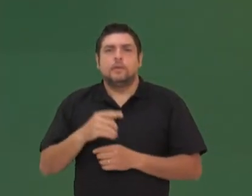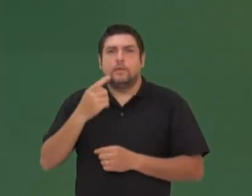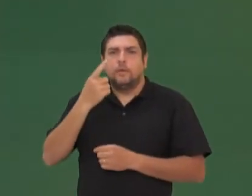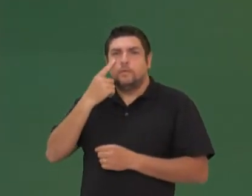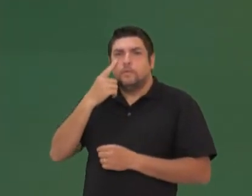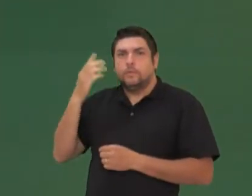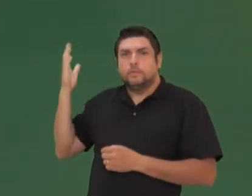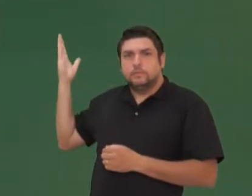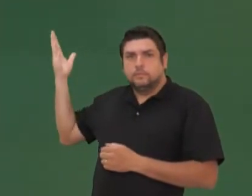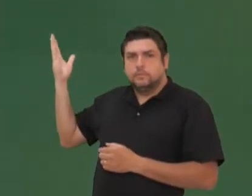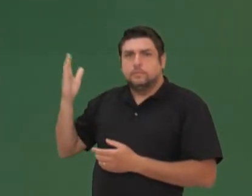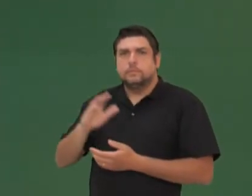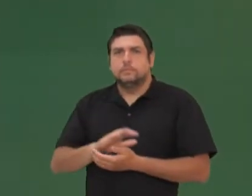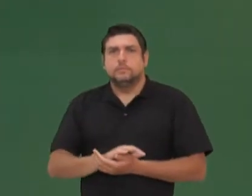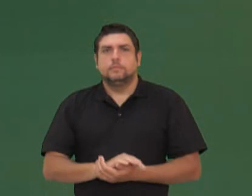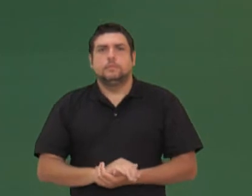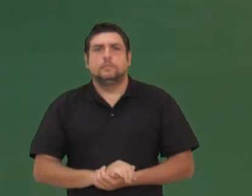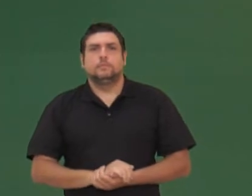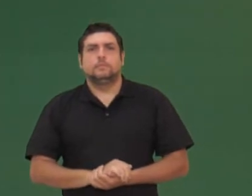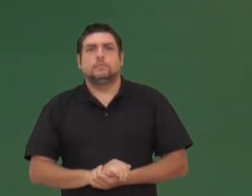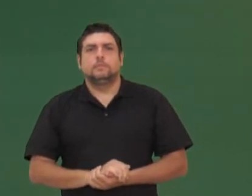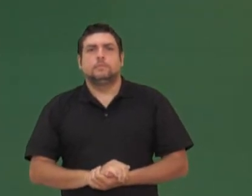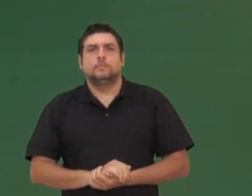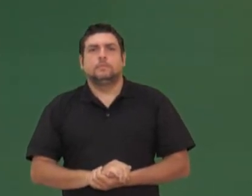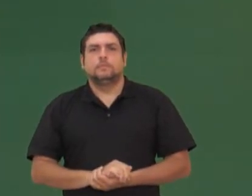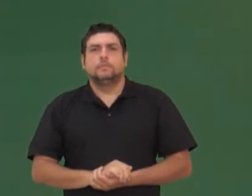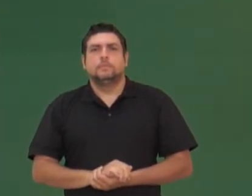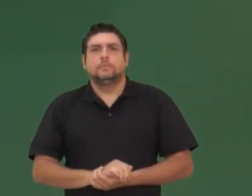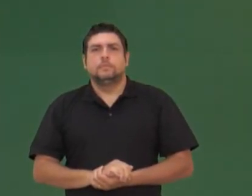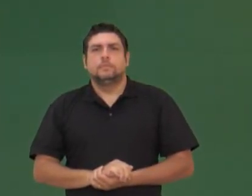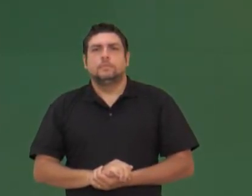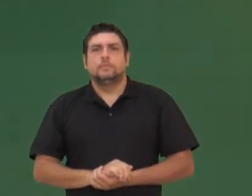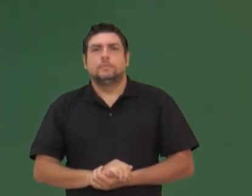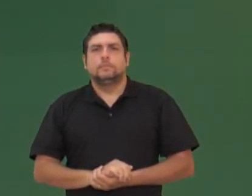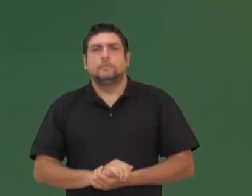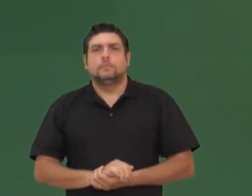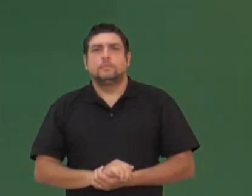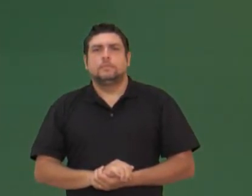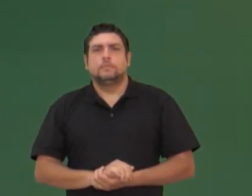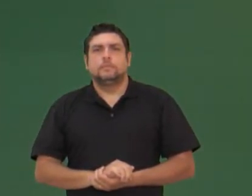Que yo hablase. O verbo aprender, que yo aprendiera,